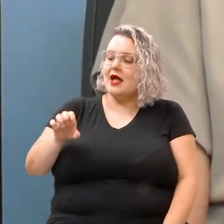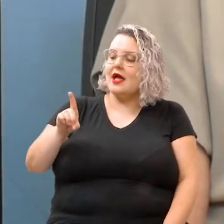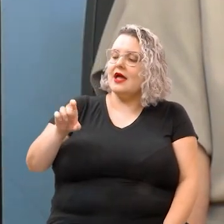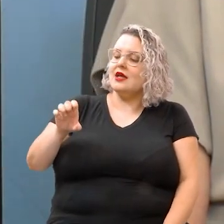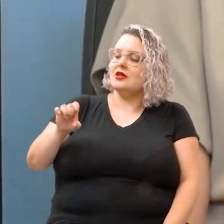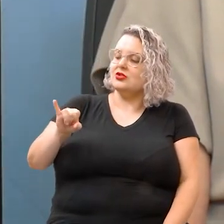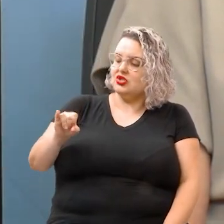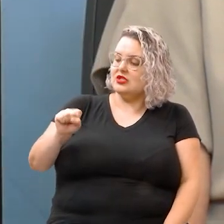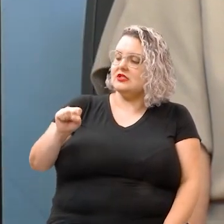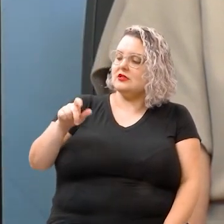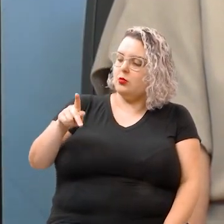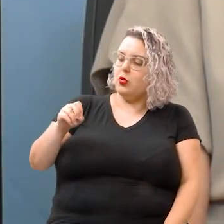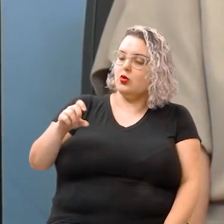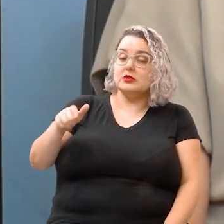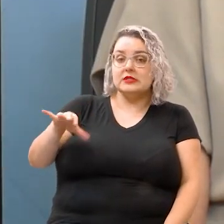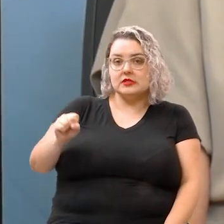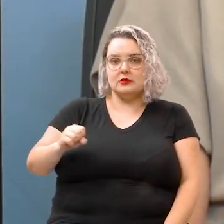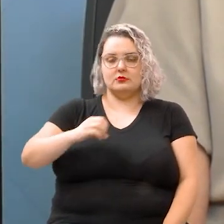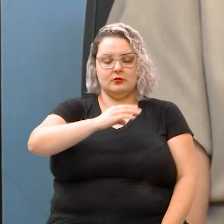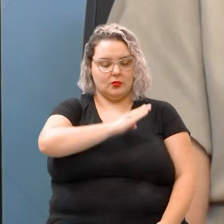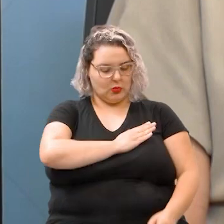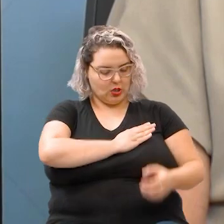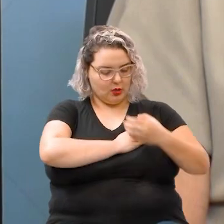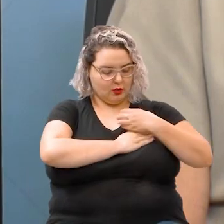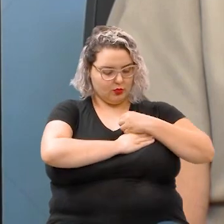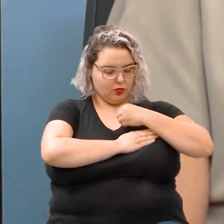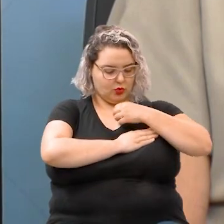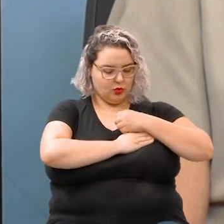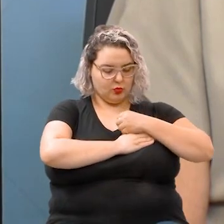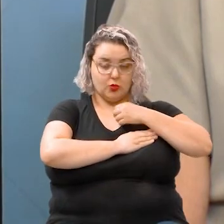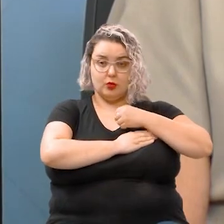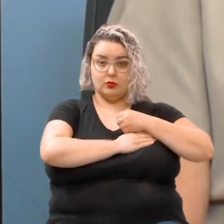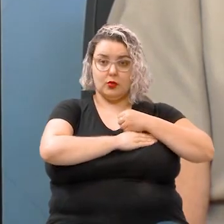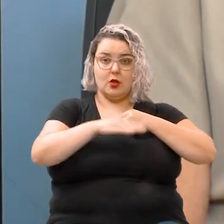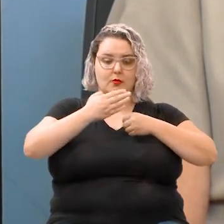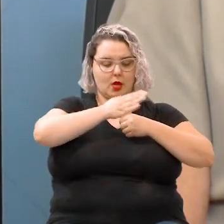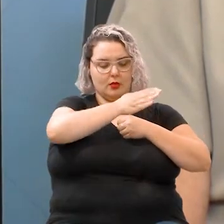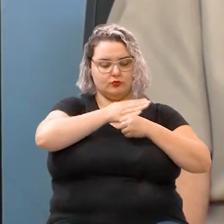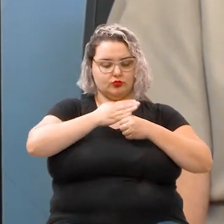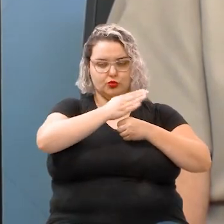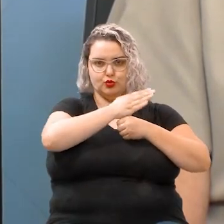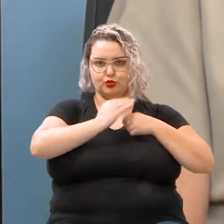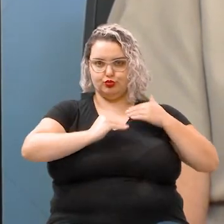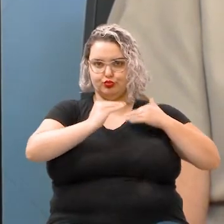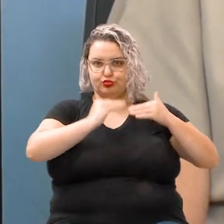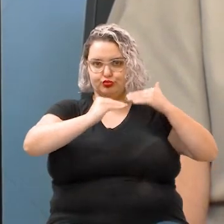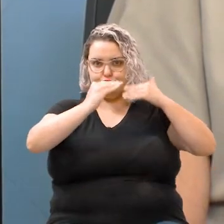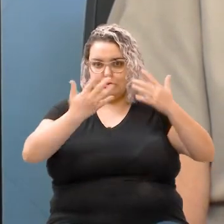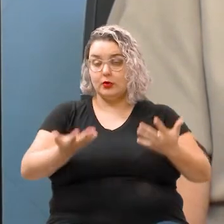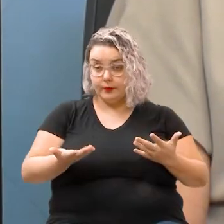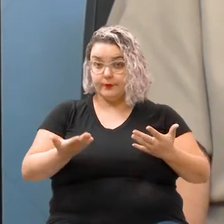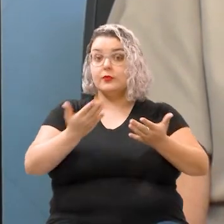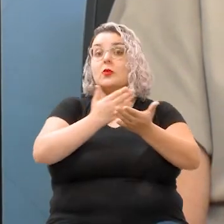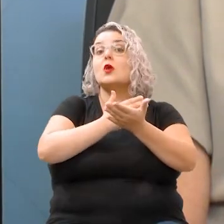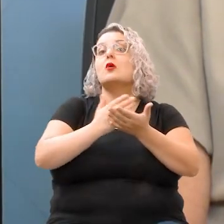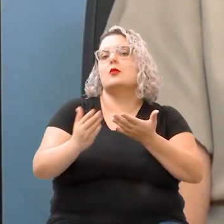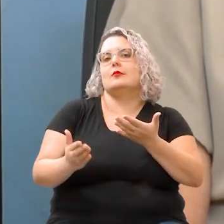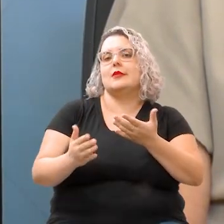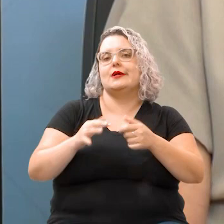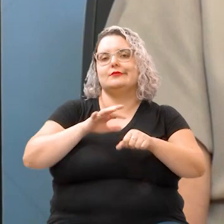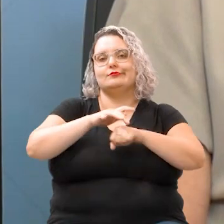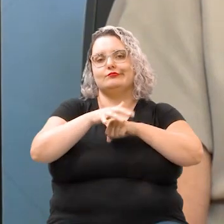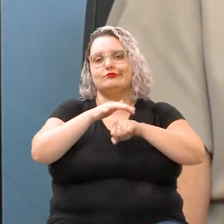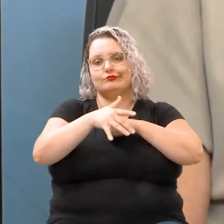de válvula e essa válvula serve de habitat, de nicho, para que a bactéria se prolifere ali e se inicie um quadro de